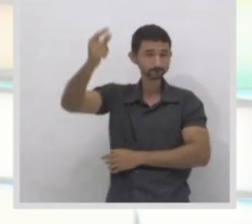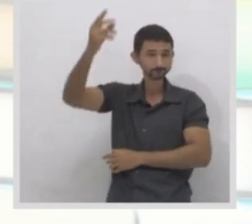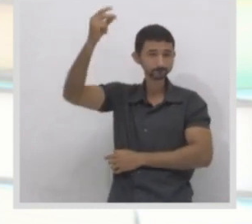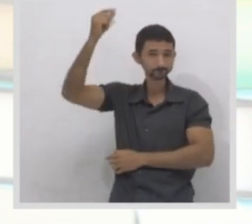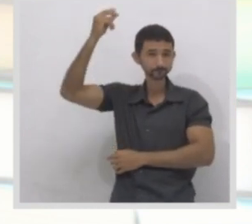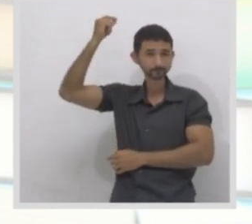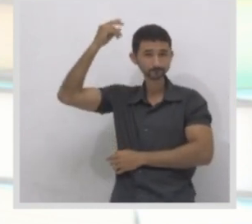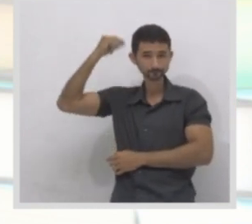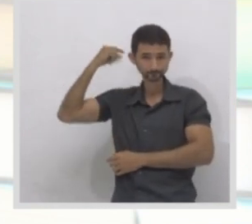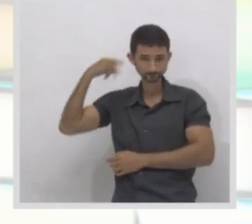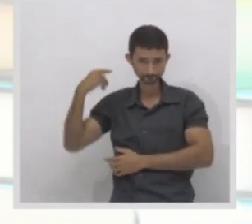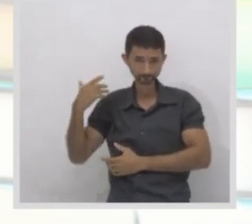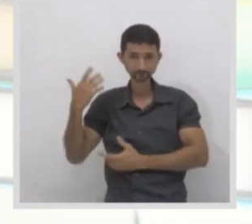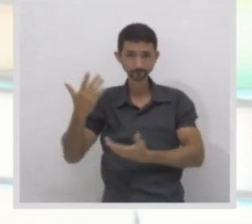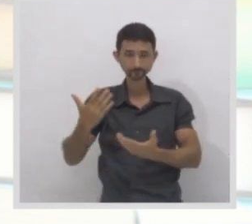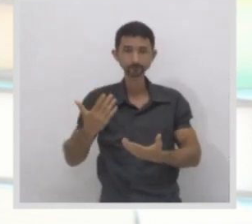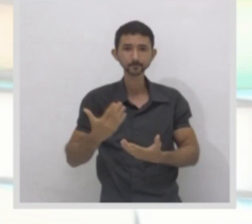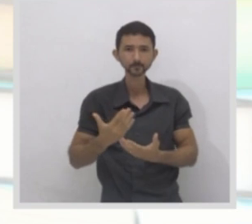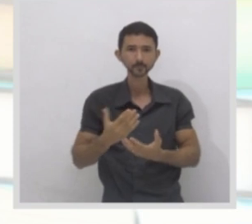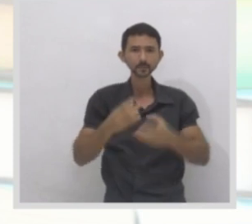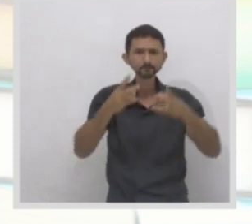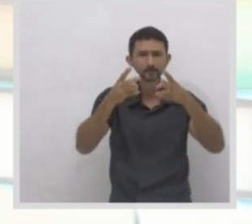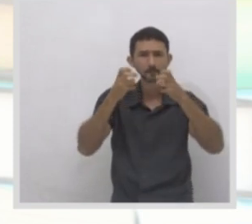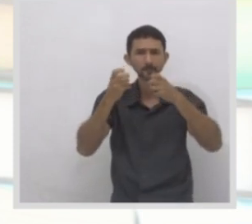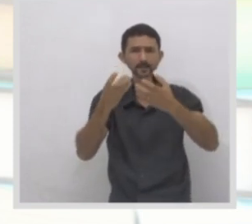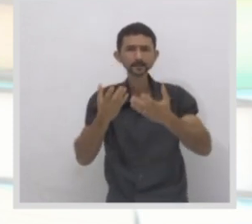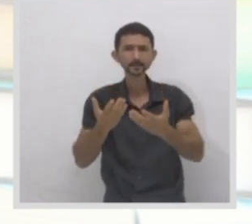europeus, né, e você percebe